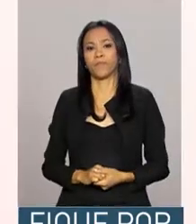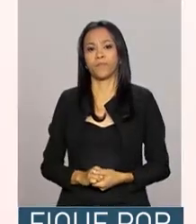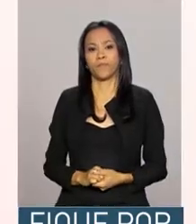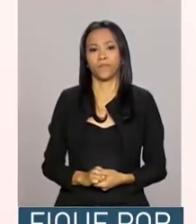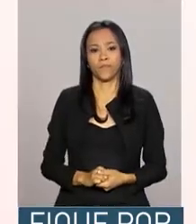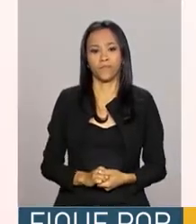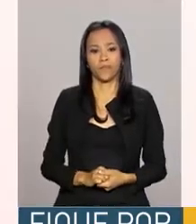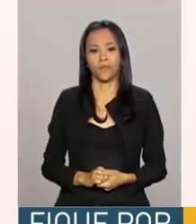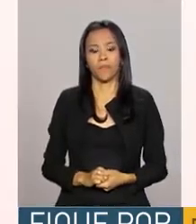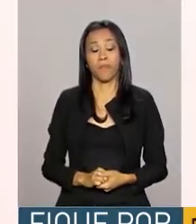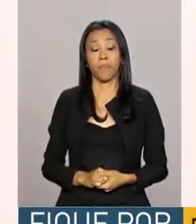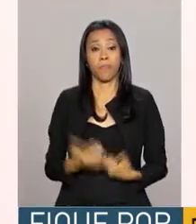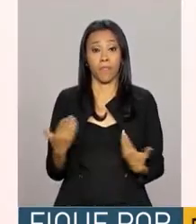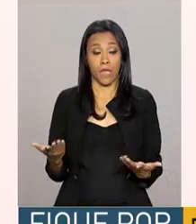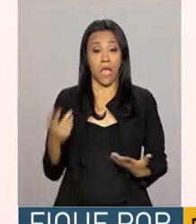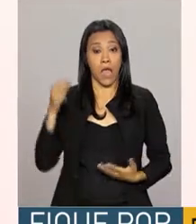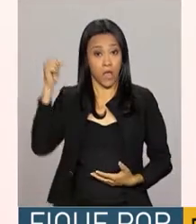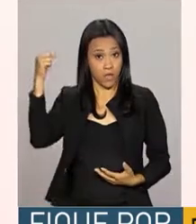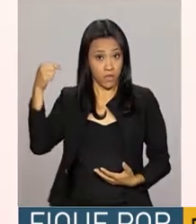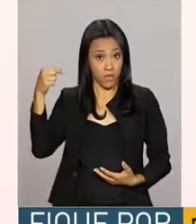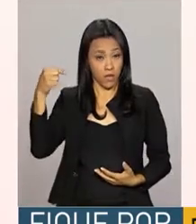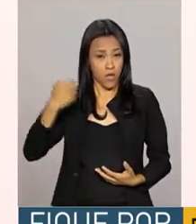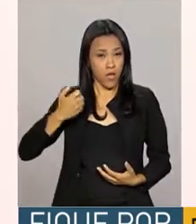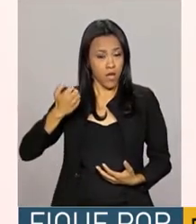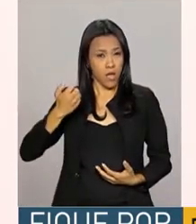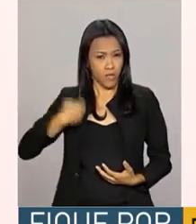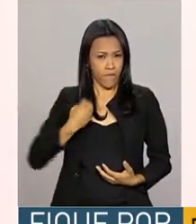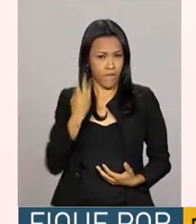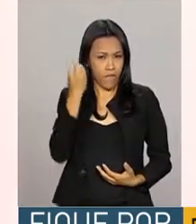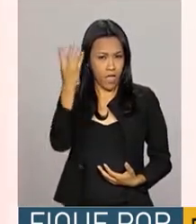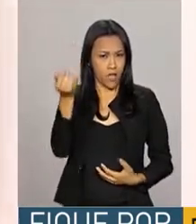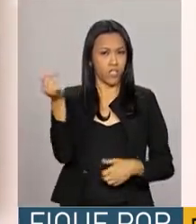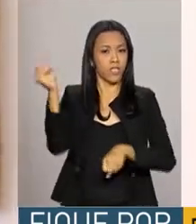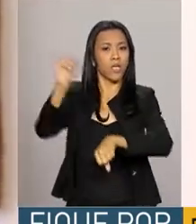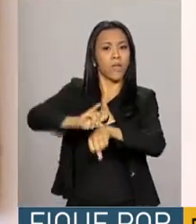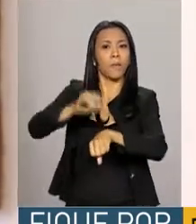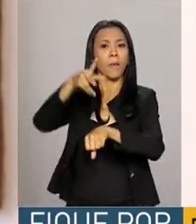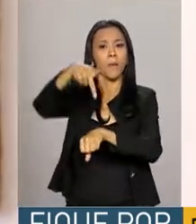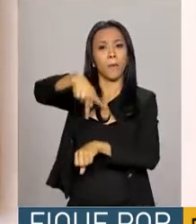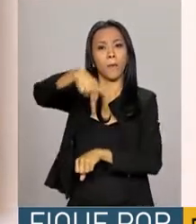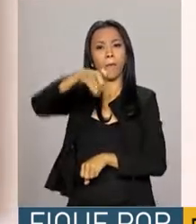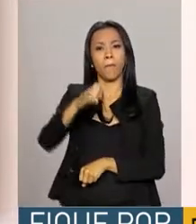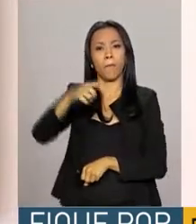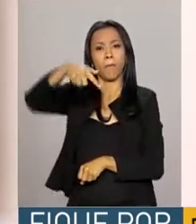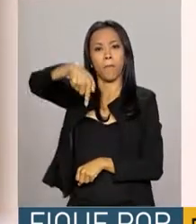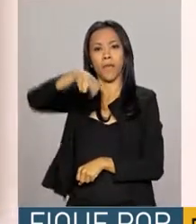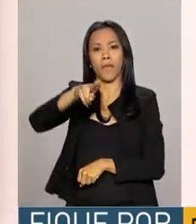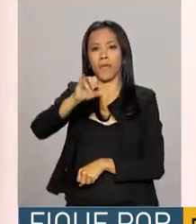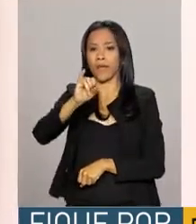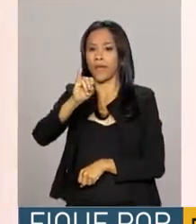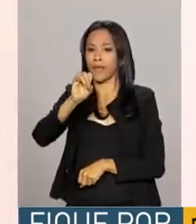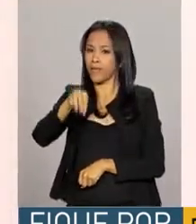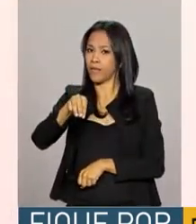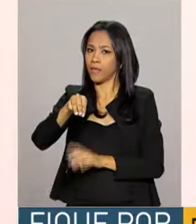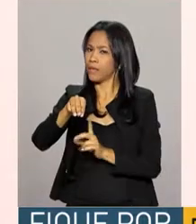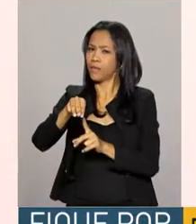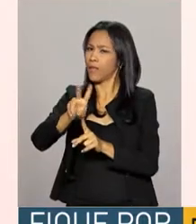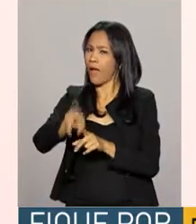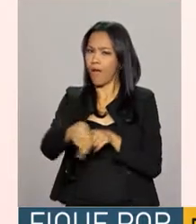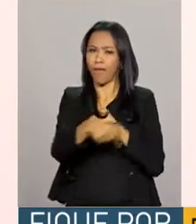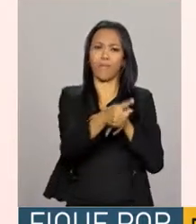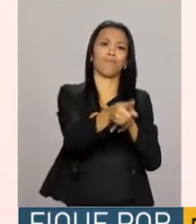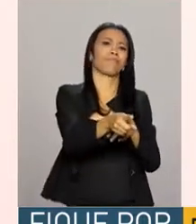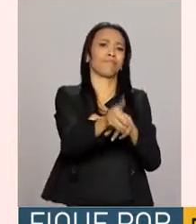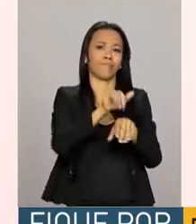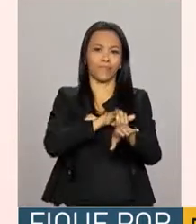dessa viagem começou em pequim é pq foram seguramente mais de aliás começou na verdade em portugal interessante quando nós